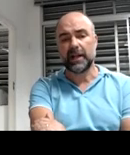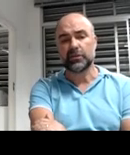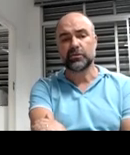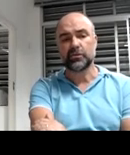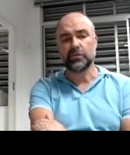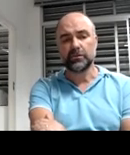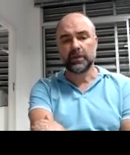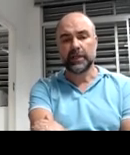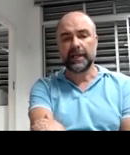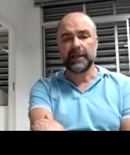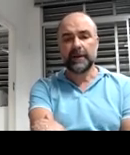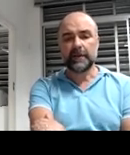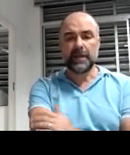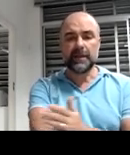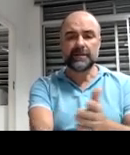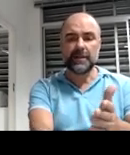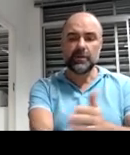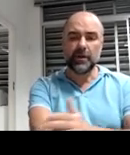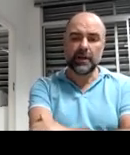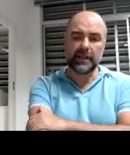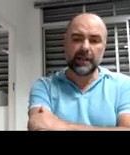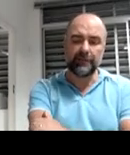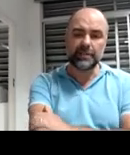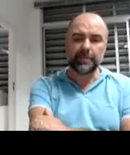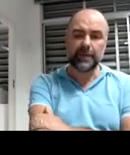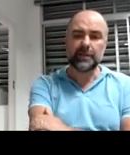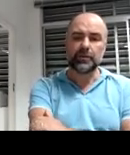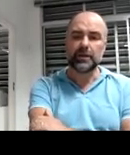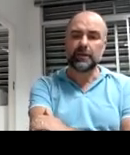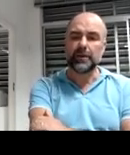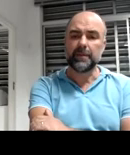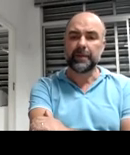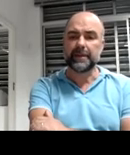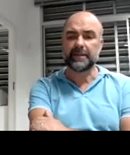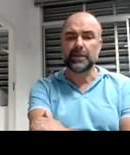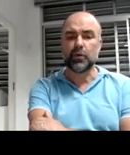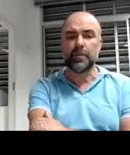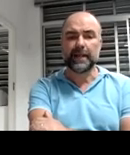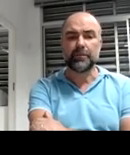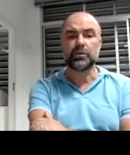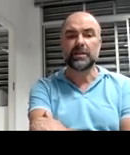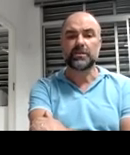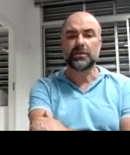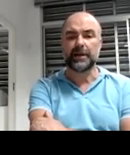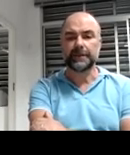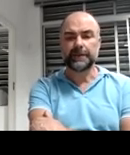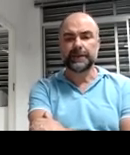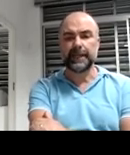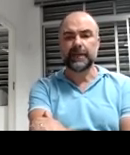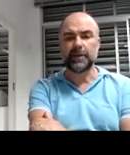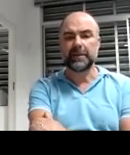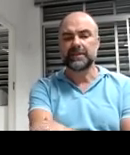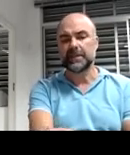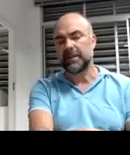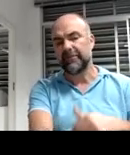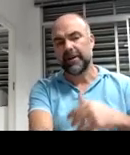4 ex-funcionários da Eletrosul, né? Que saiu agora na revista Empreendedor, uma empresa de incubada multinacional. Né?